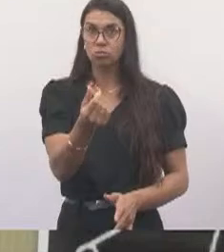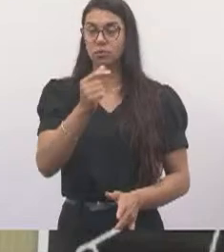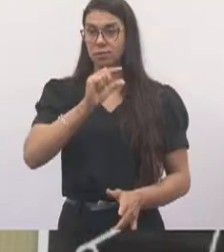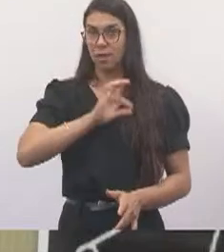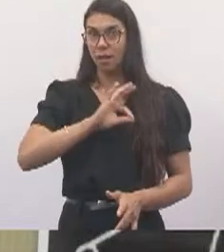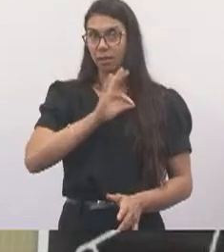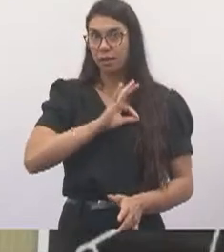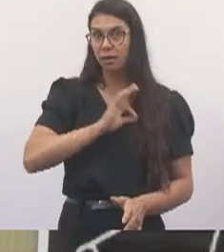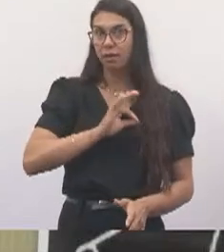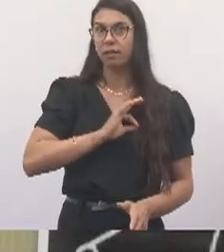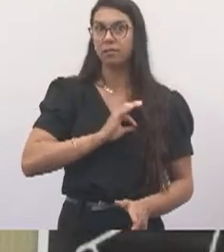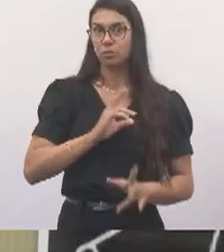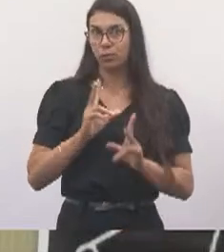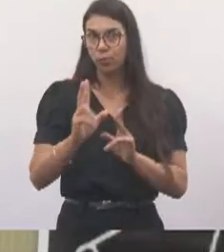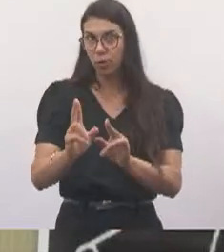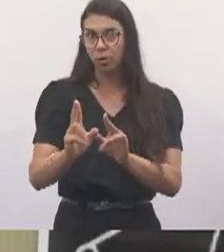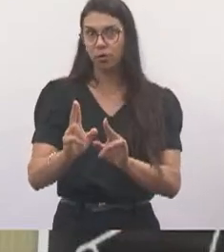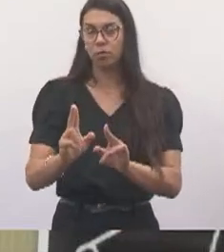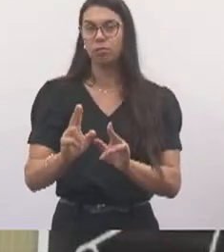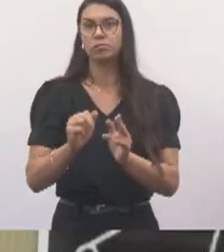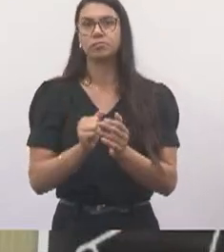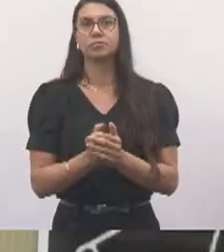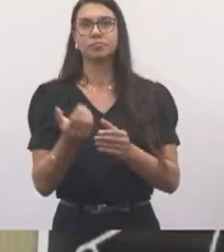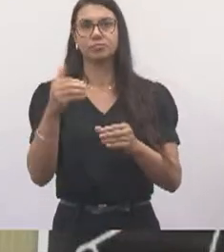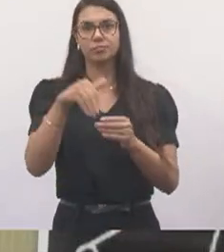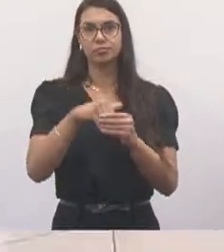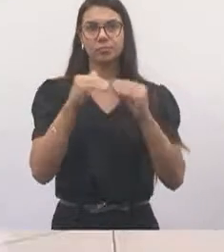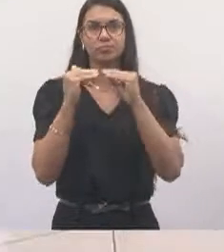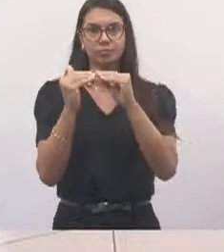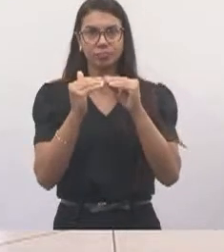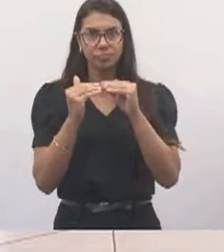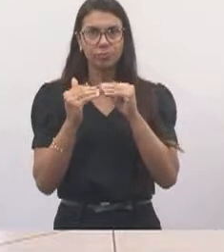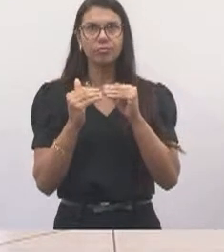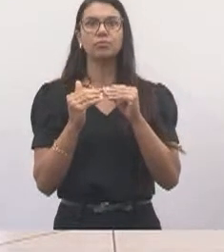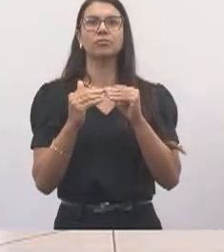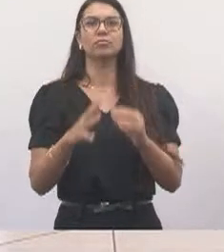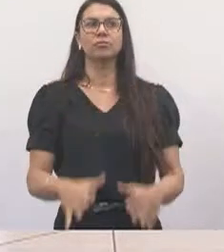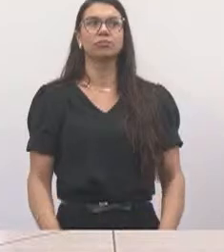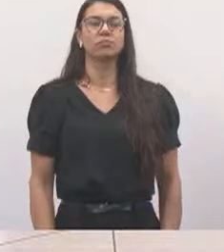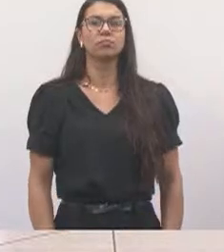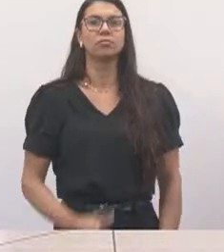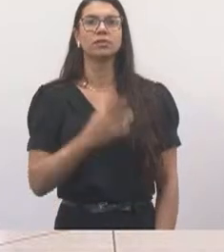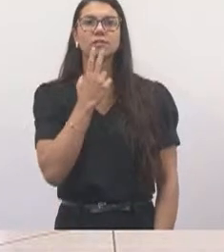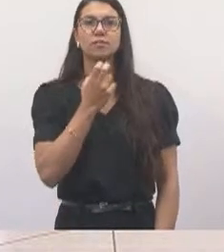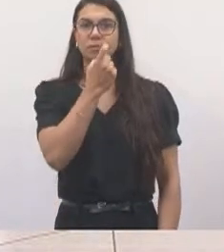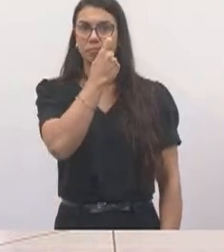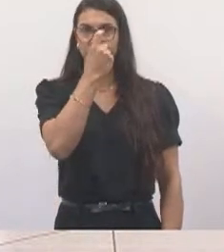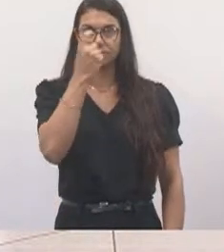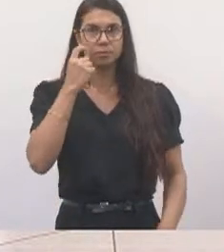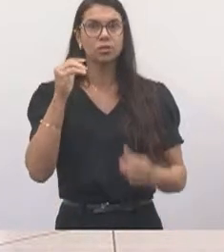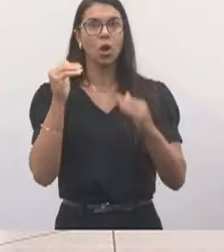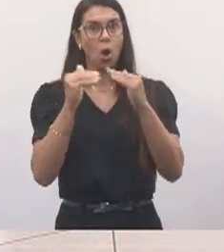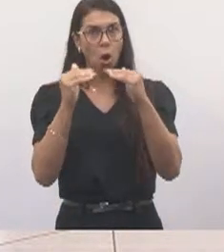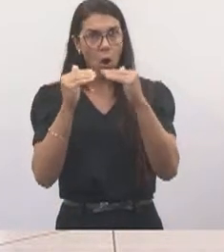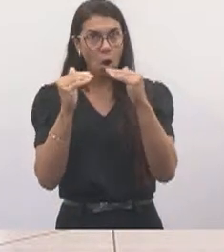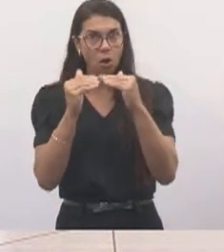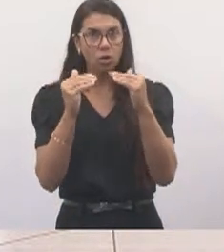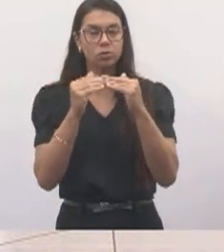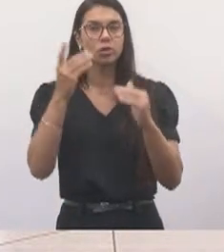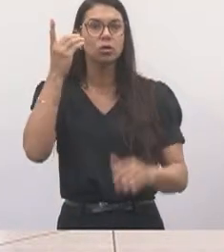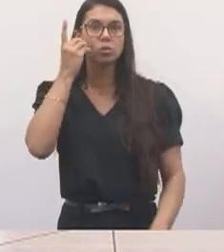legislaturas favorável como vota Vereador Valmir do parque meia-lua voto é favorável como vota